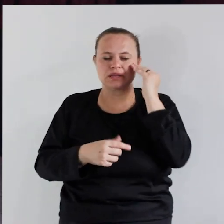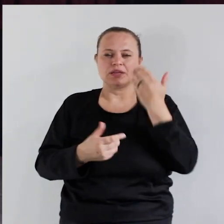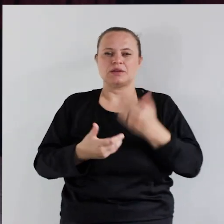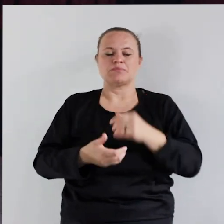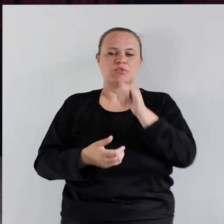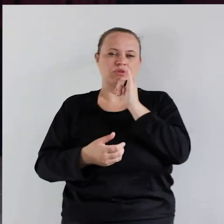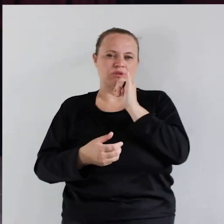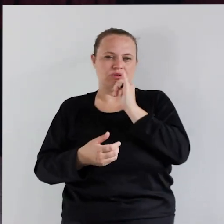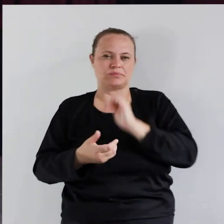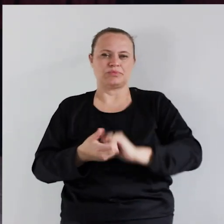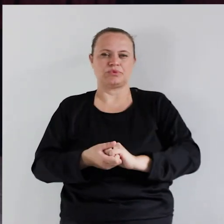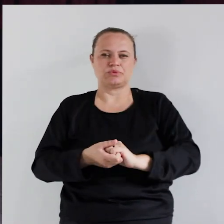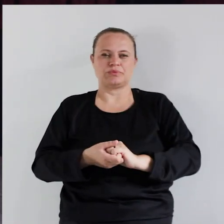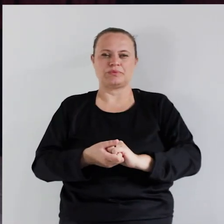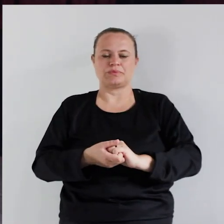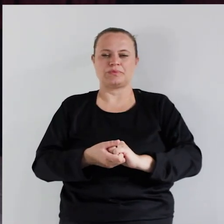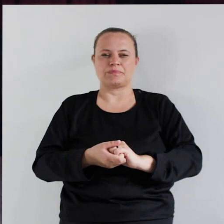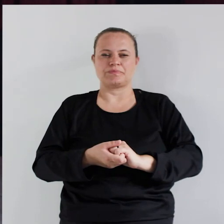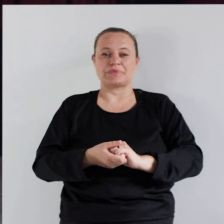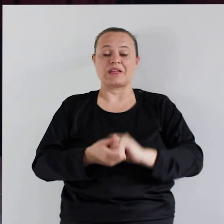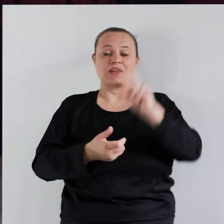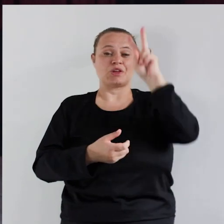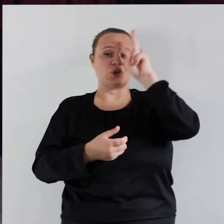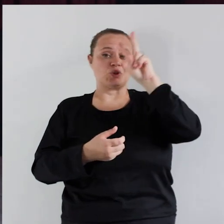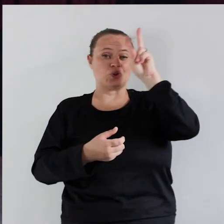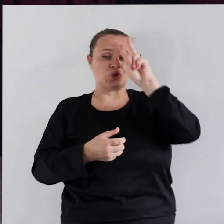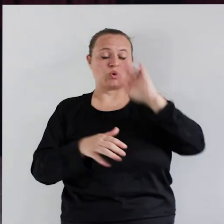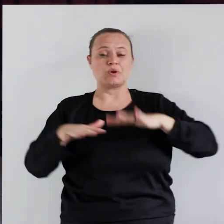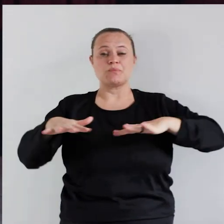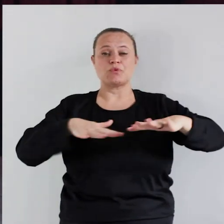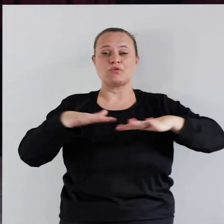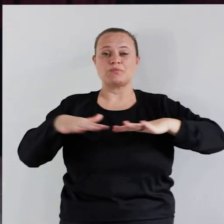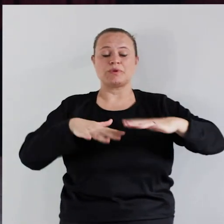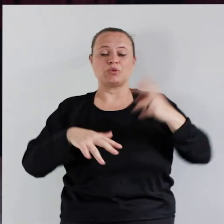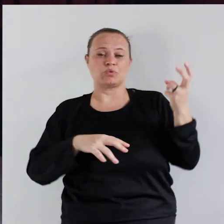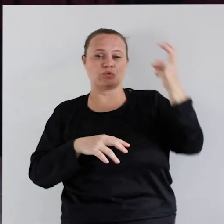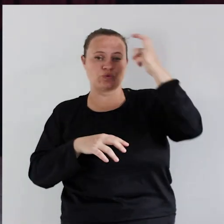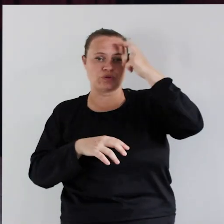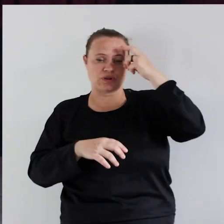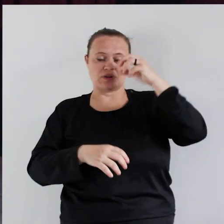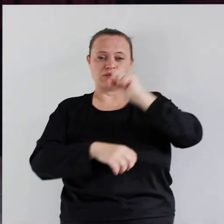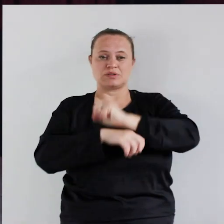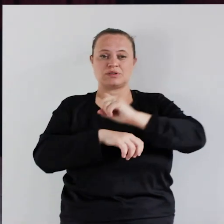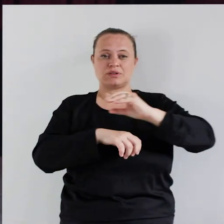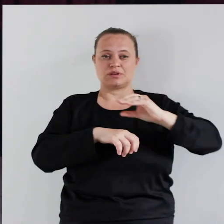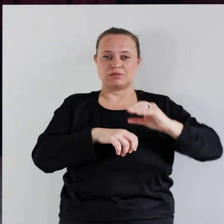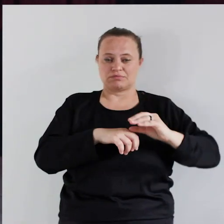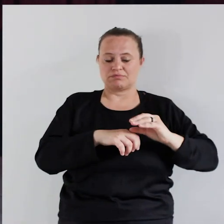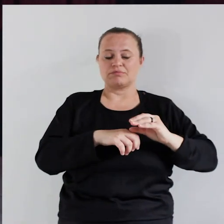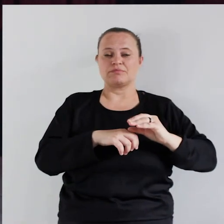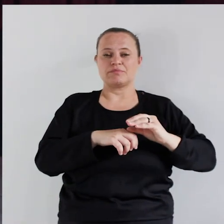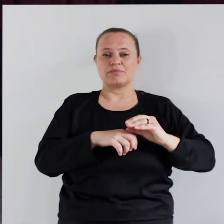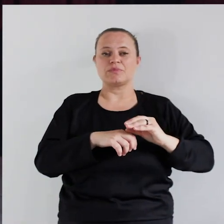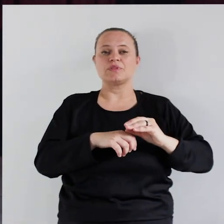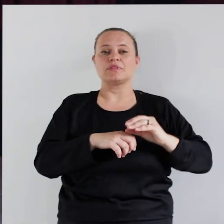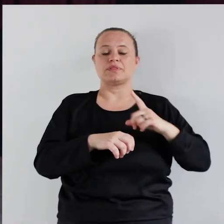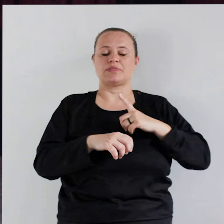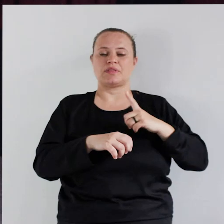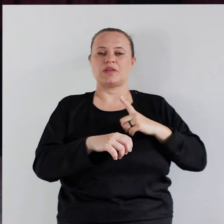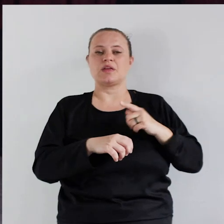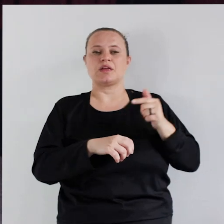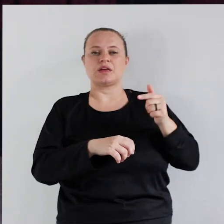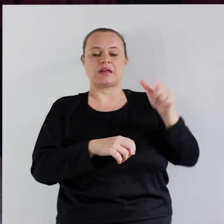se desenrola bastante em entender, por exemplo, né, a história do movimento